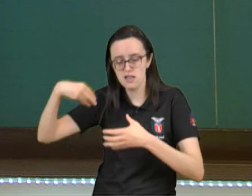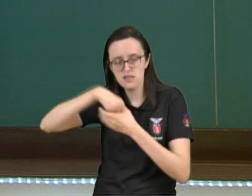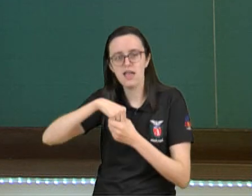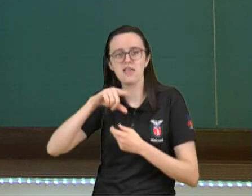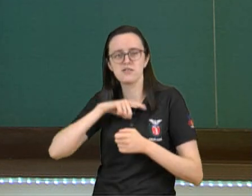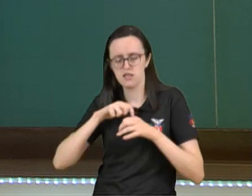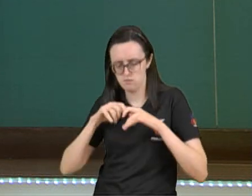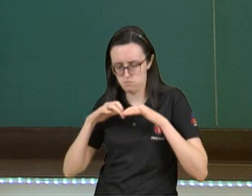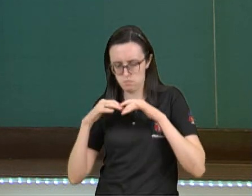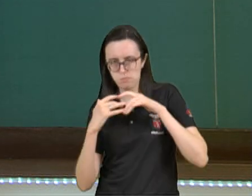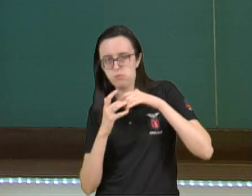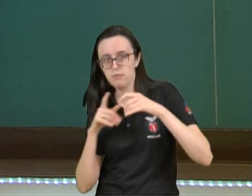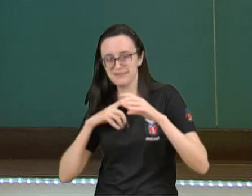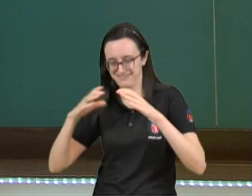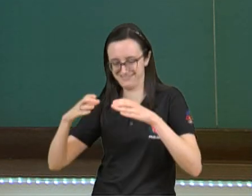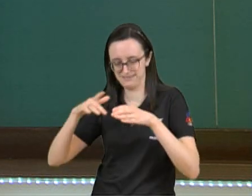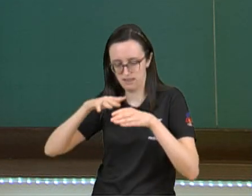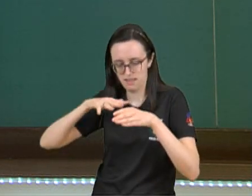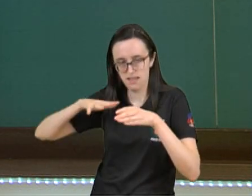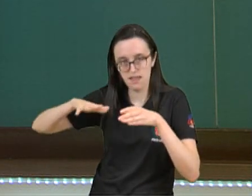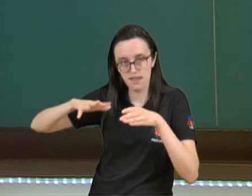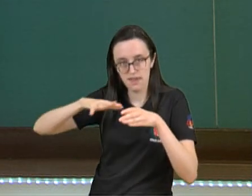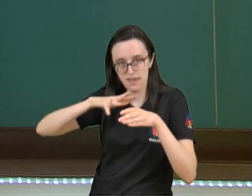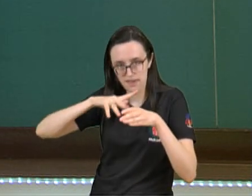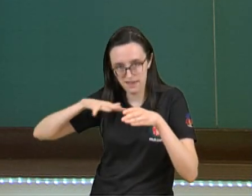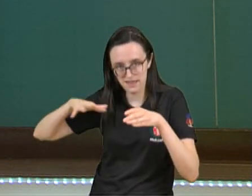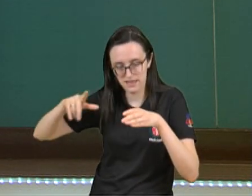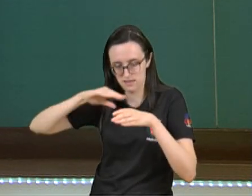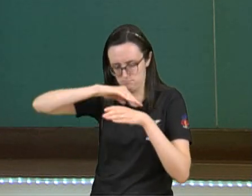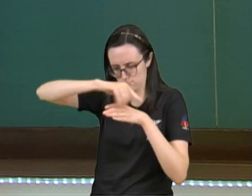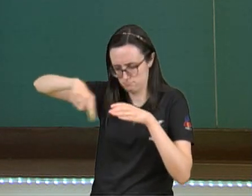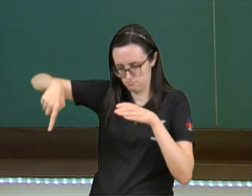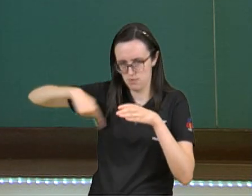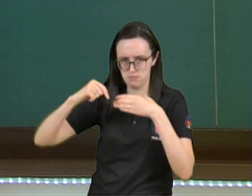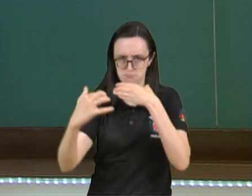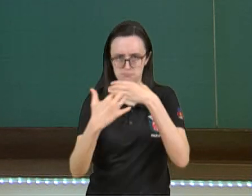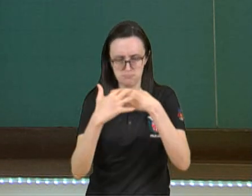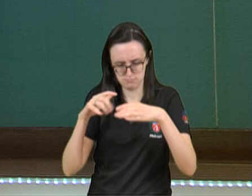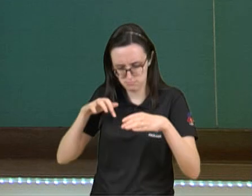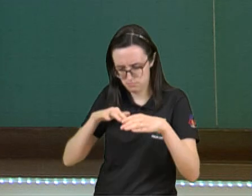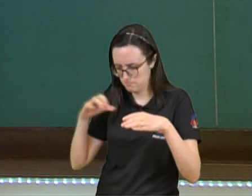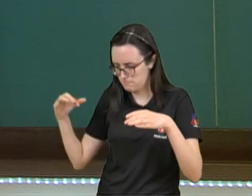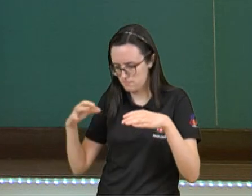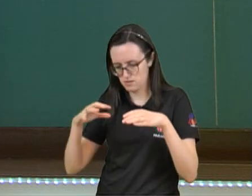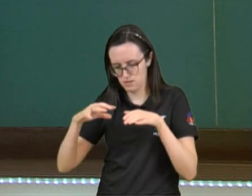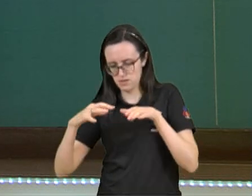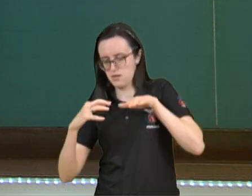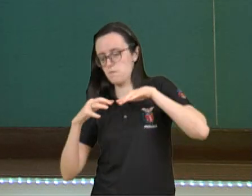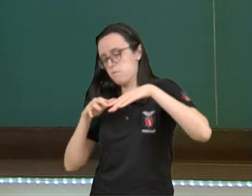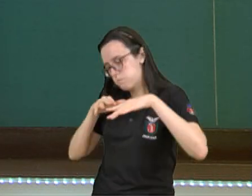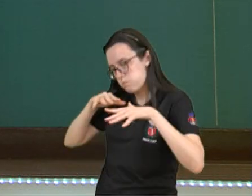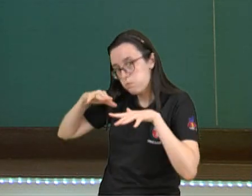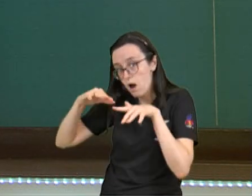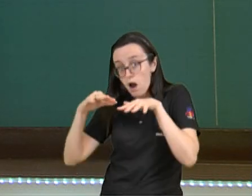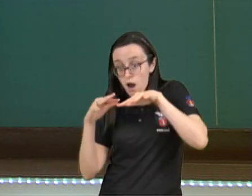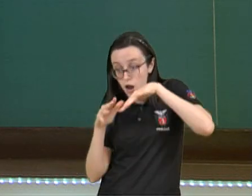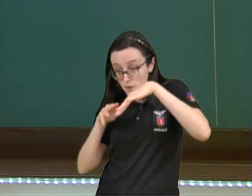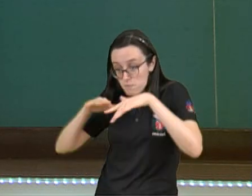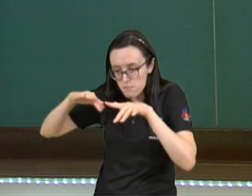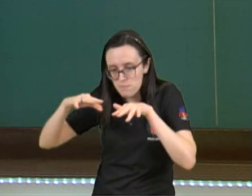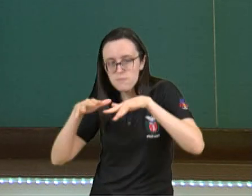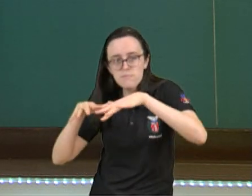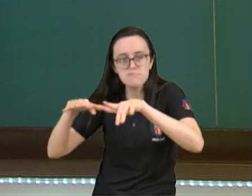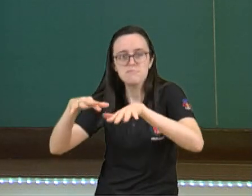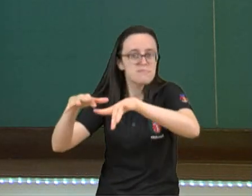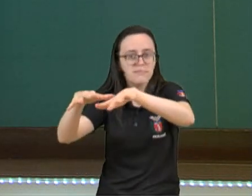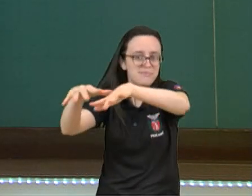né, que preenche a célula junto com a sua membrana plasmática e ela começa a fazer dobras, reentrâncias e vai fazendo com